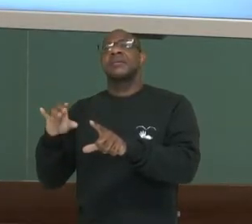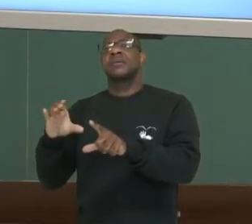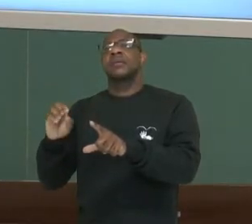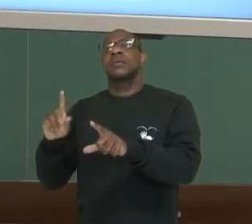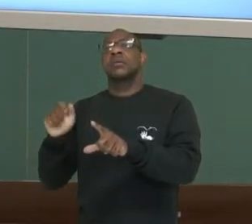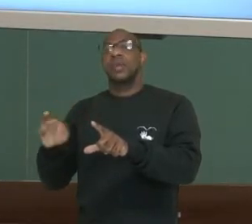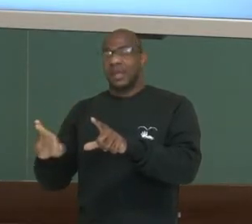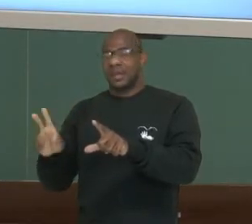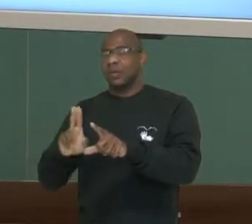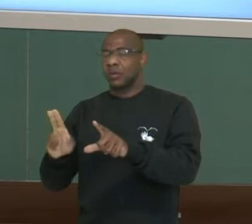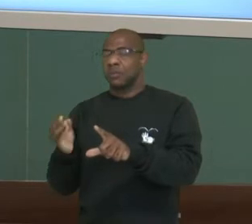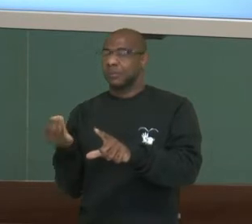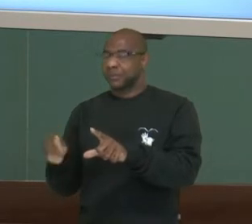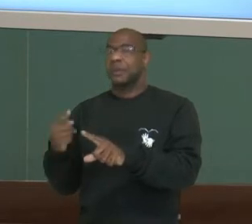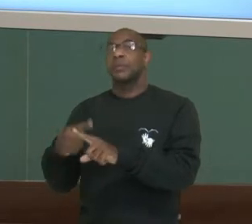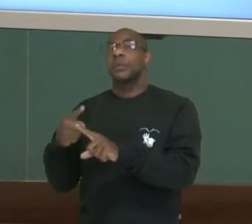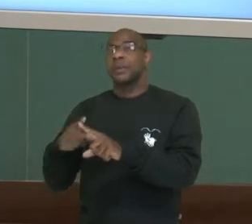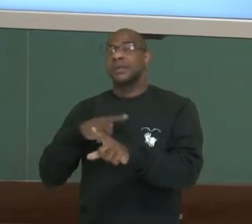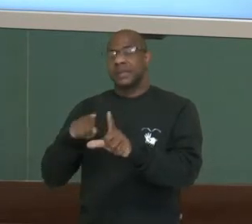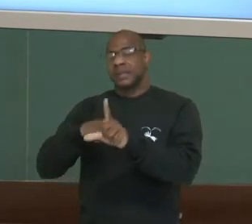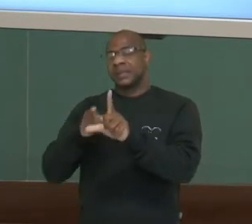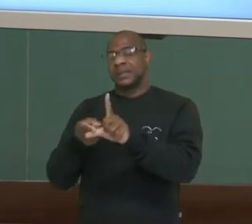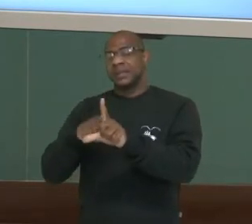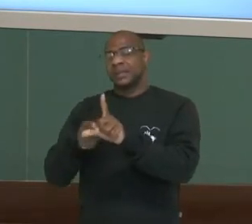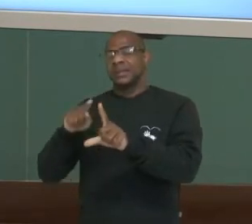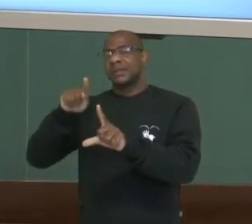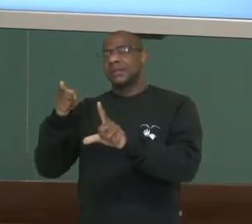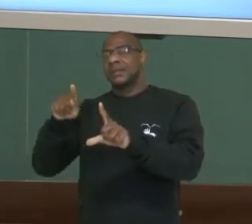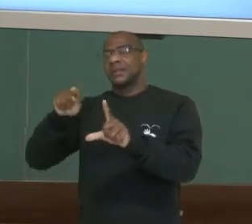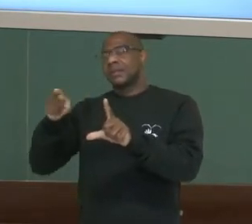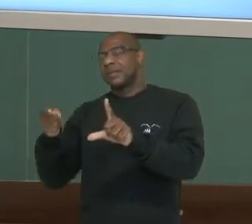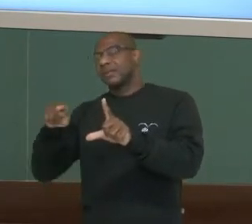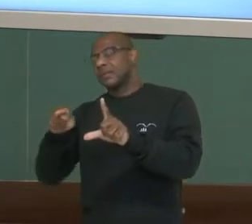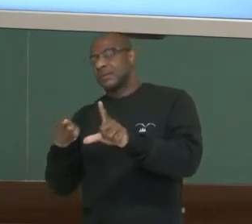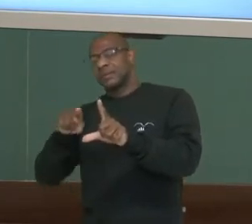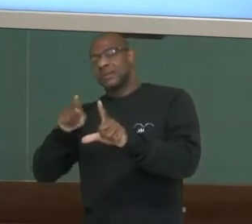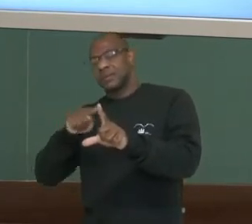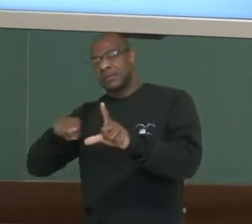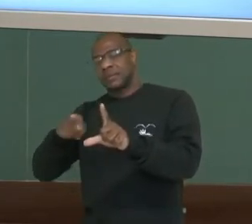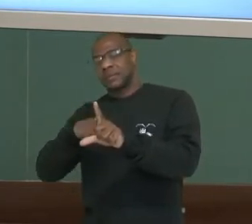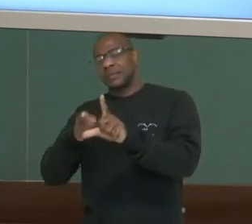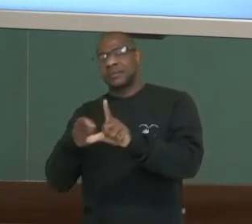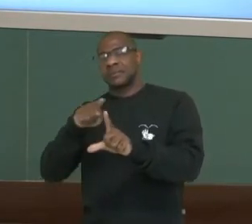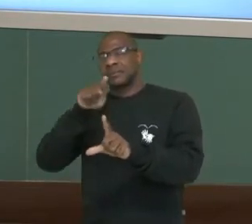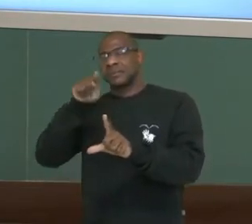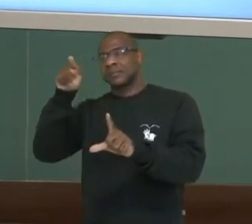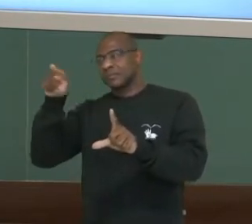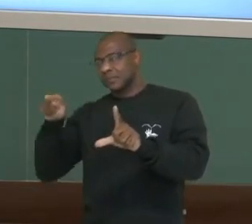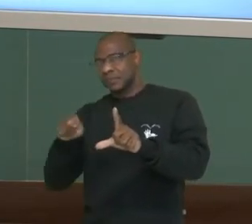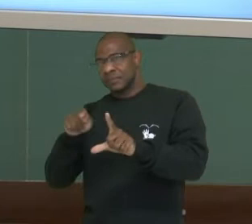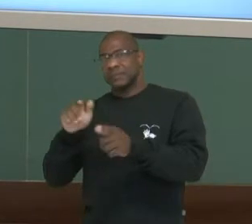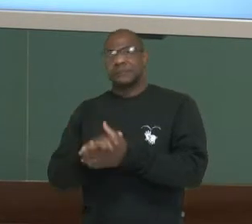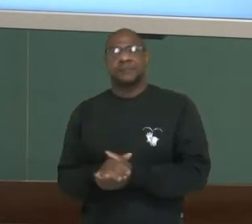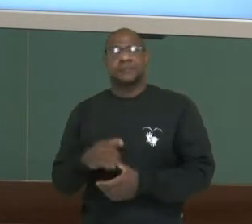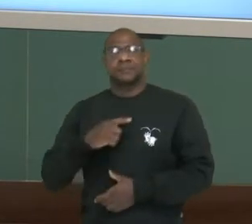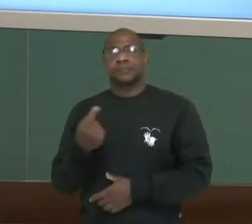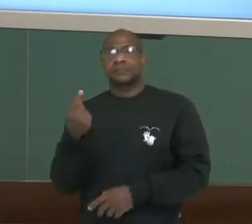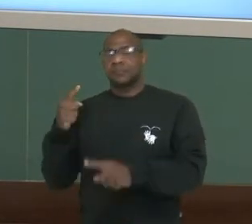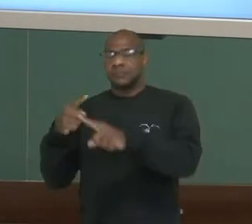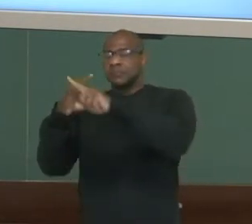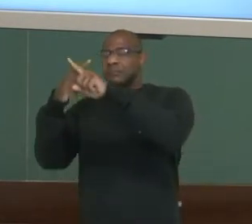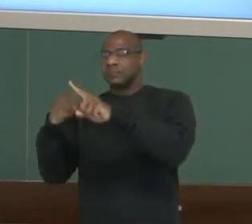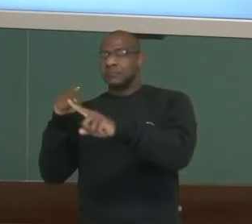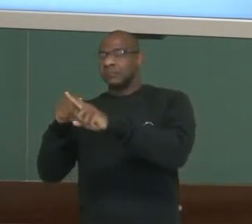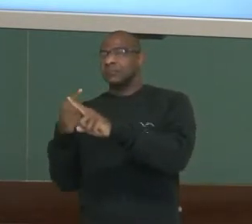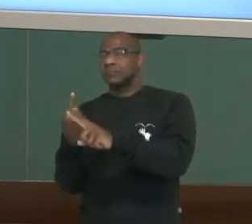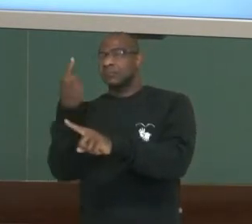novamente, igual à questão do paralelismo, elas também são concorrentes. Concordam comigo que elas têm um ponto em comum? Então, elas